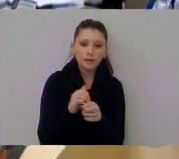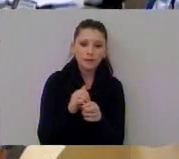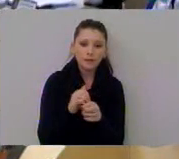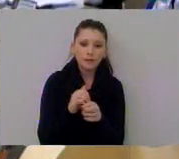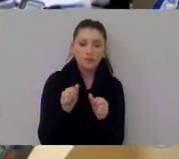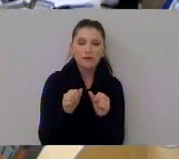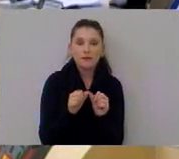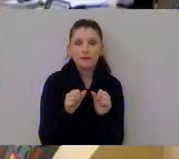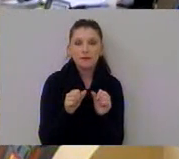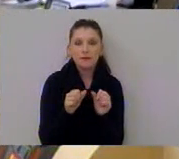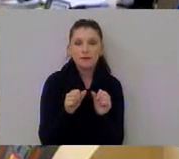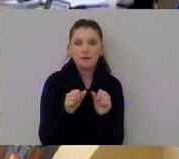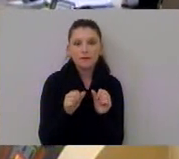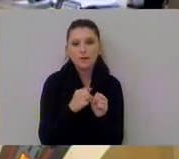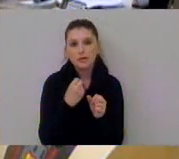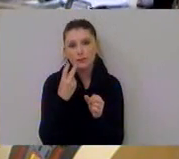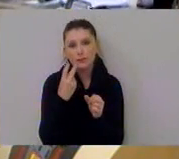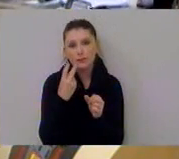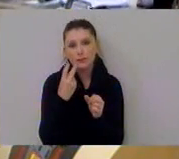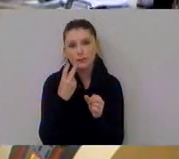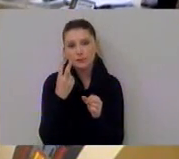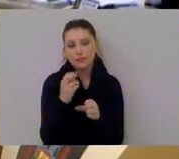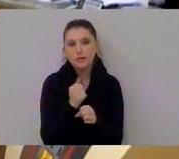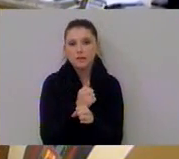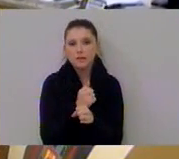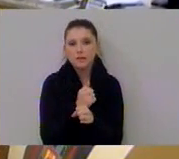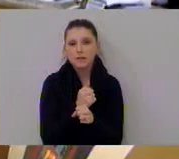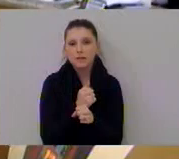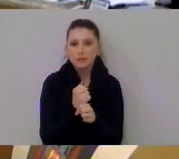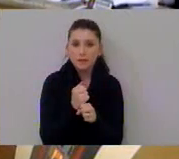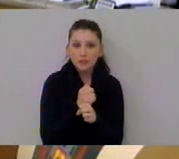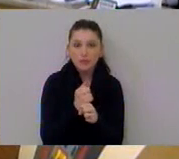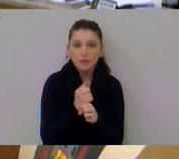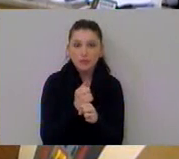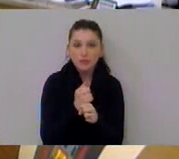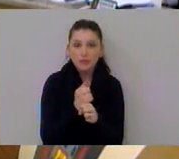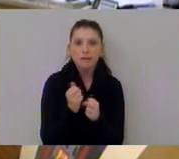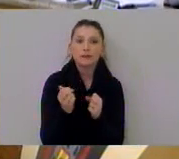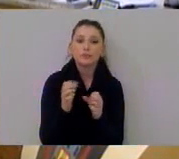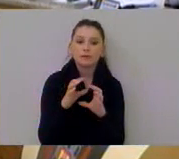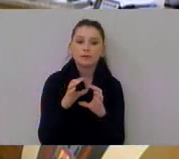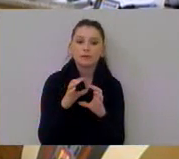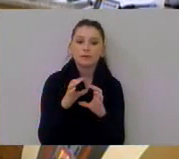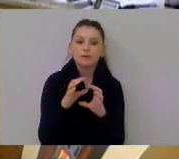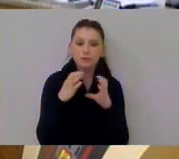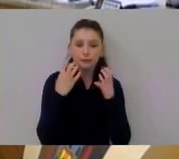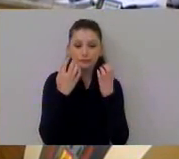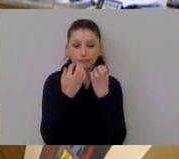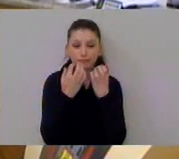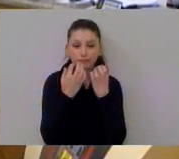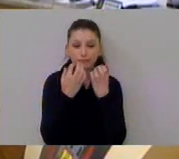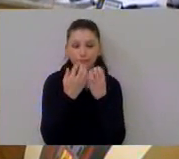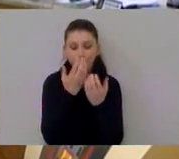vidas, prejudica toda uma comenda industrial.